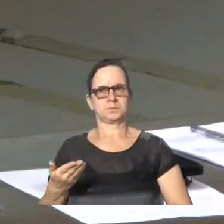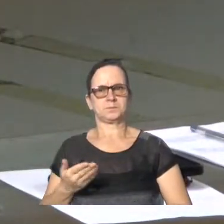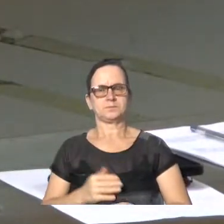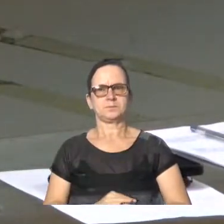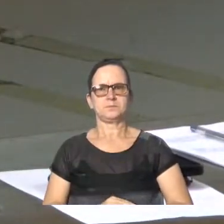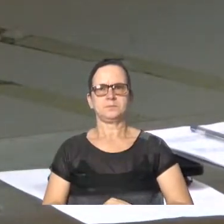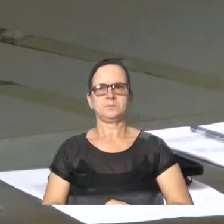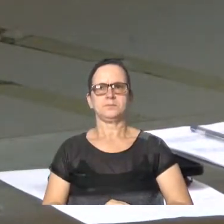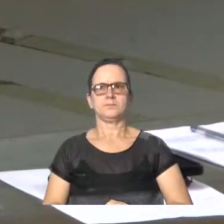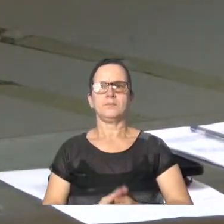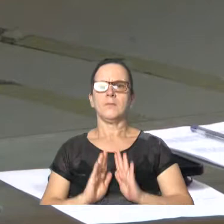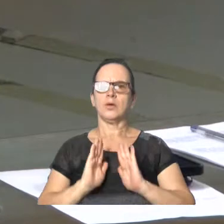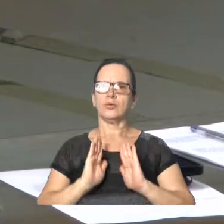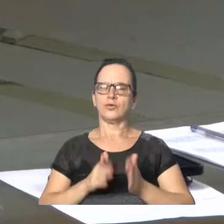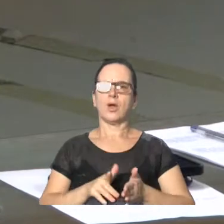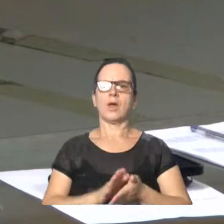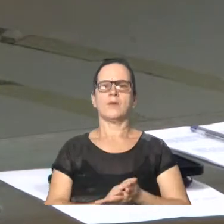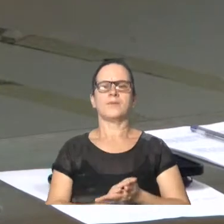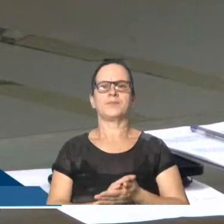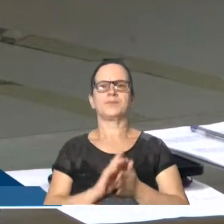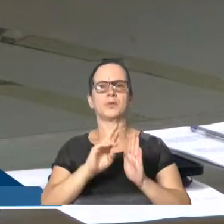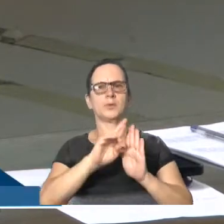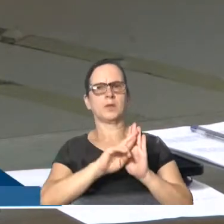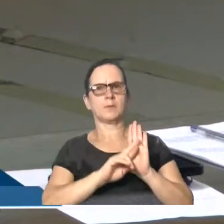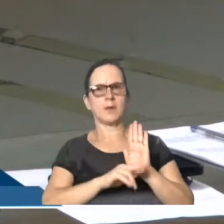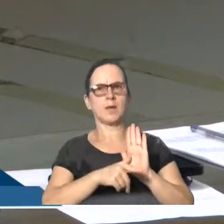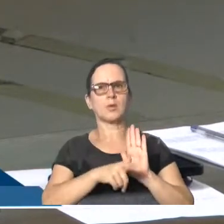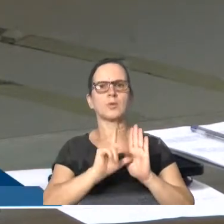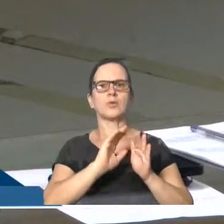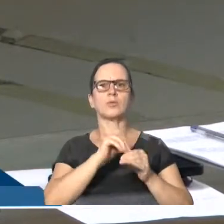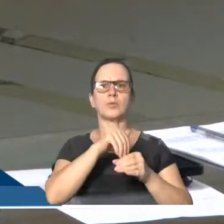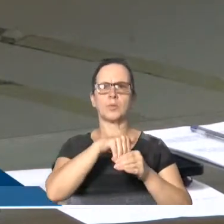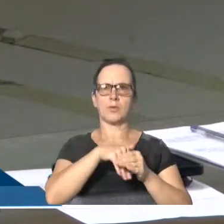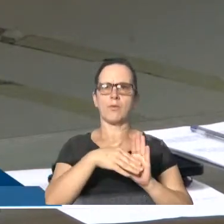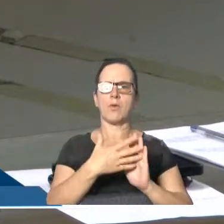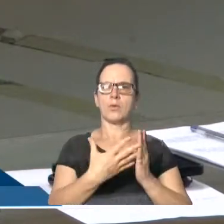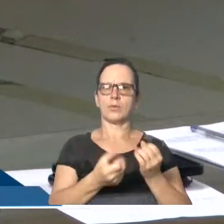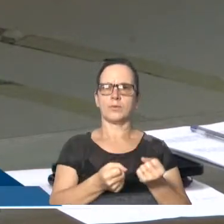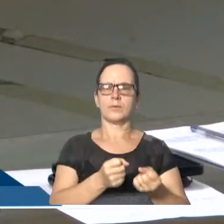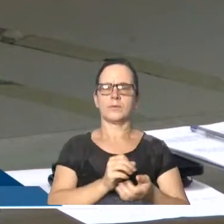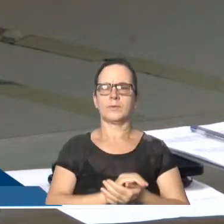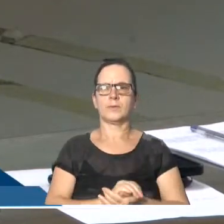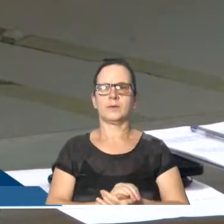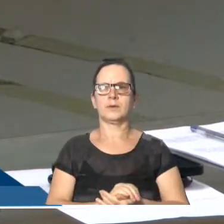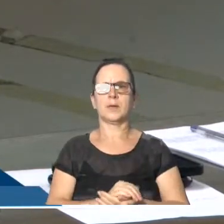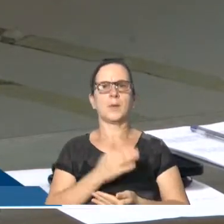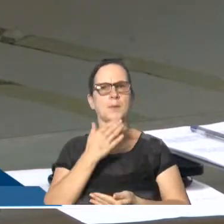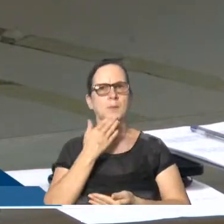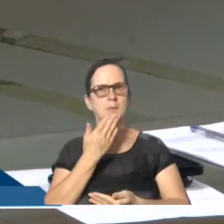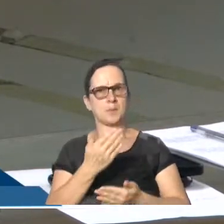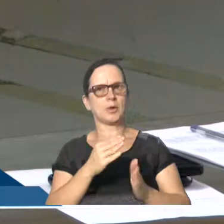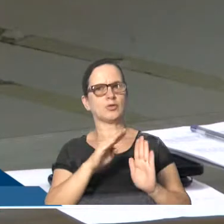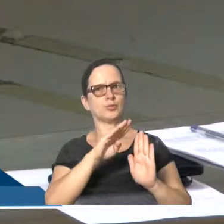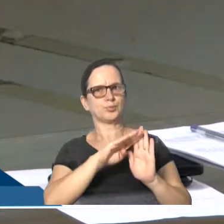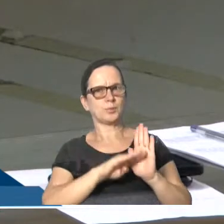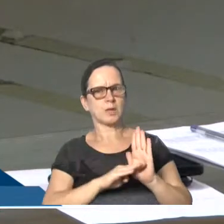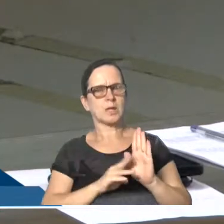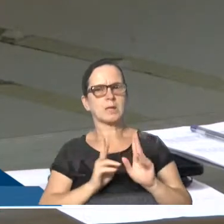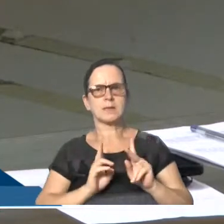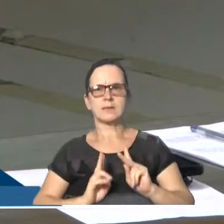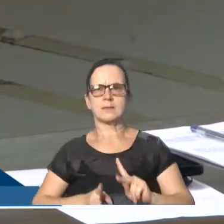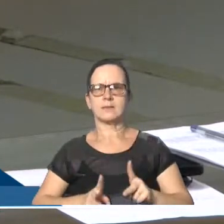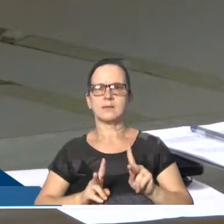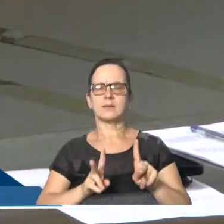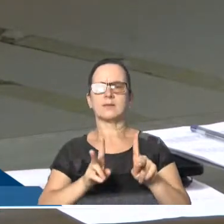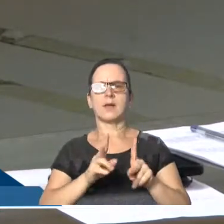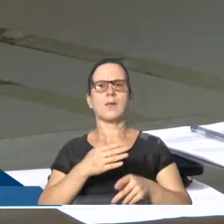pares, desde já antecipo meu voto favorável à propositura do vereador Marcos Roberto Tinho. É um pedido corriqueiro desta casa,